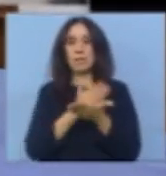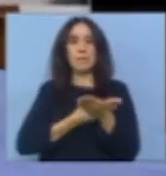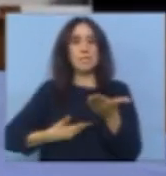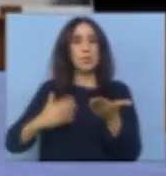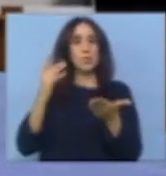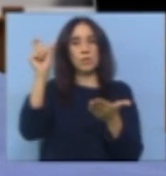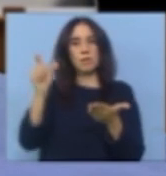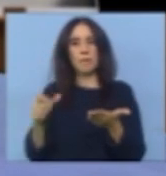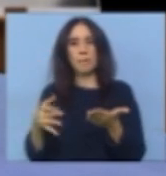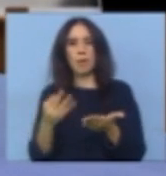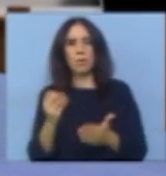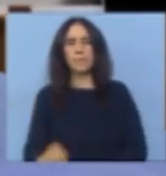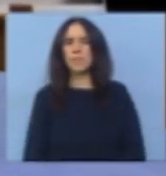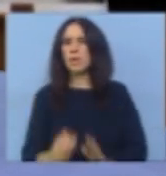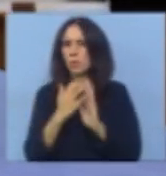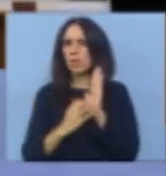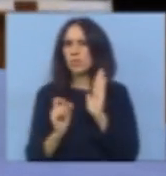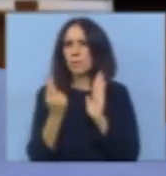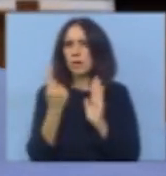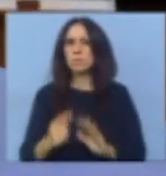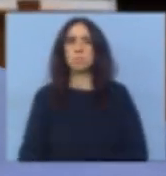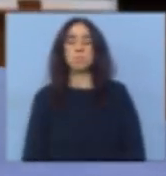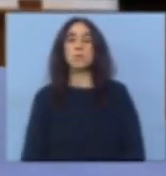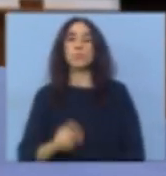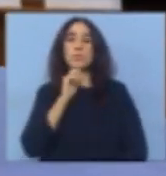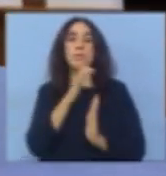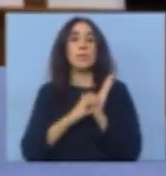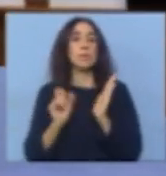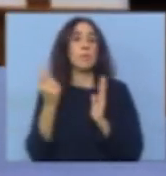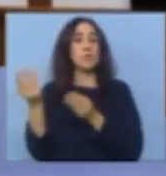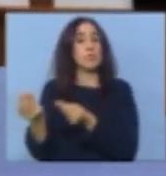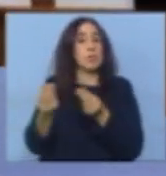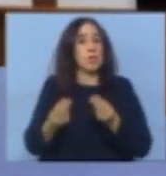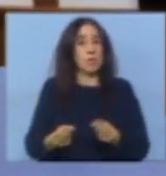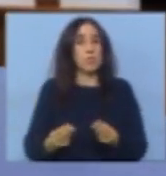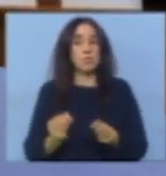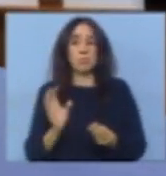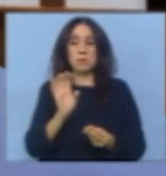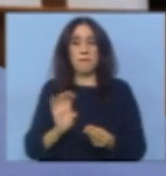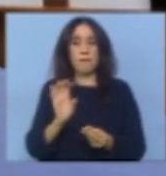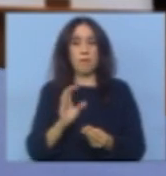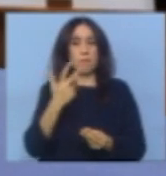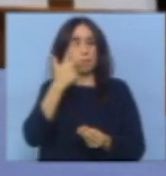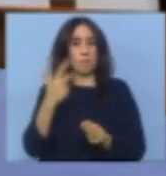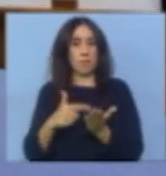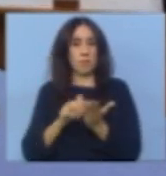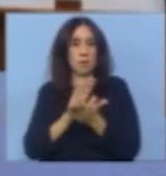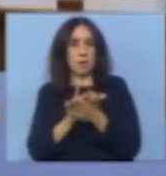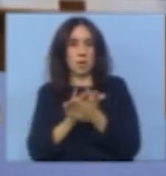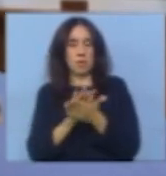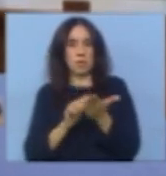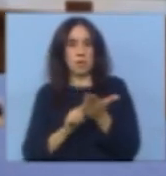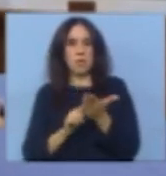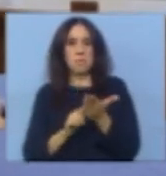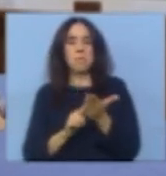o primeiro texto? Será o primeiro texto que chegou até nós, pelo menos, digamos assim, nesta forma completa de carta. Há ali